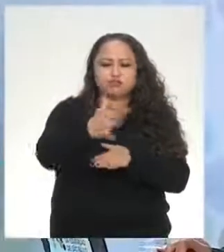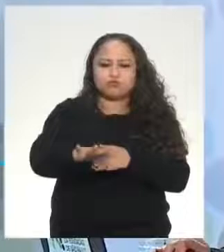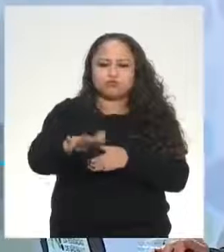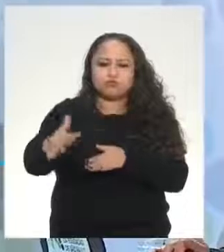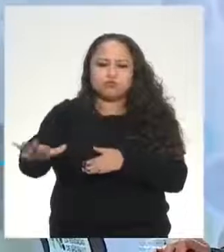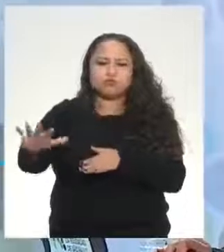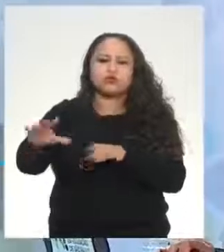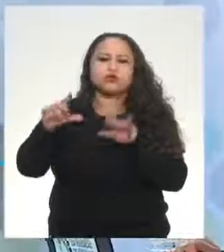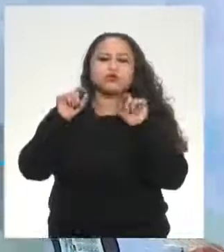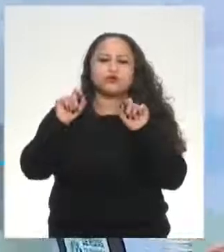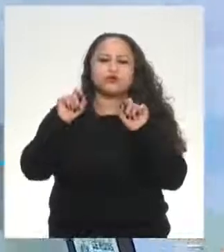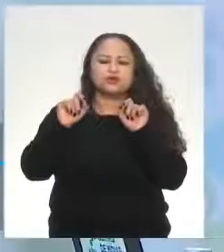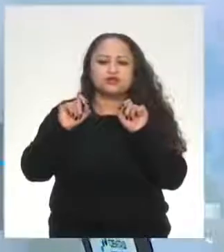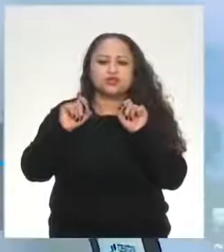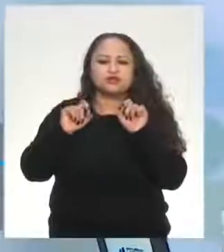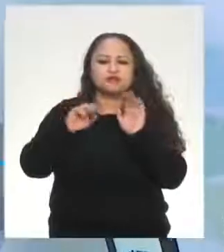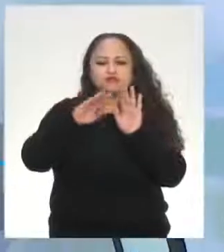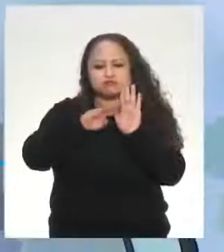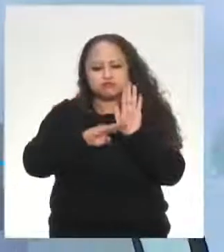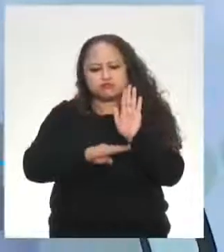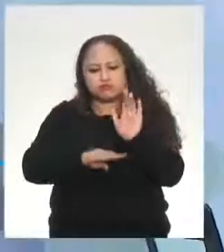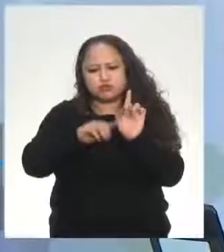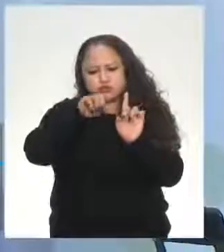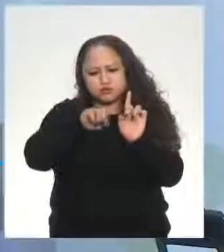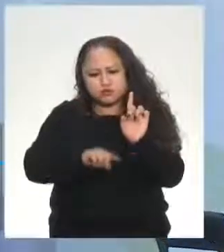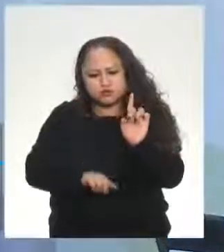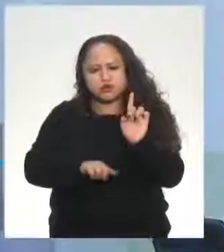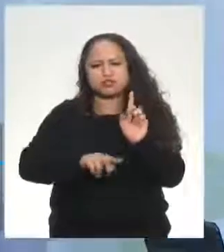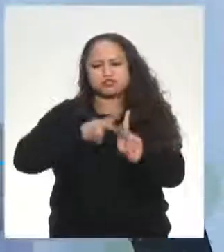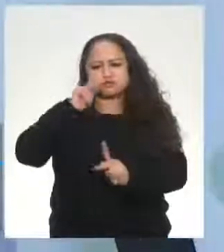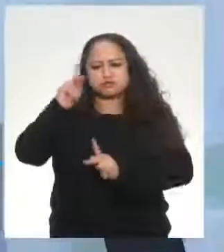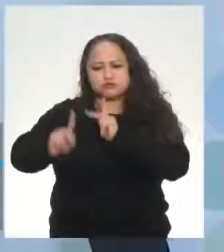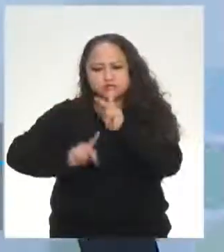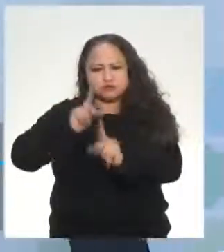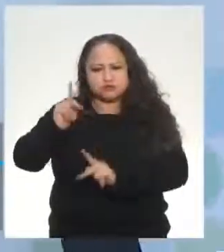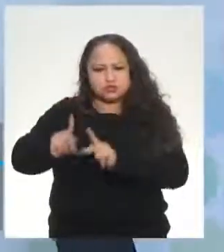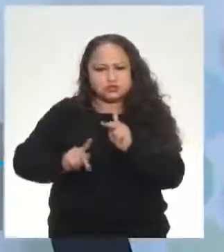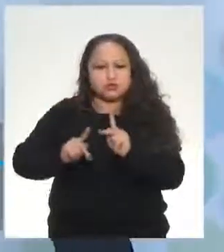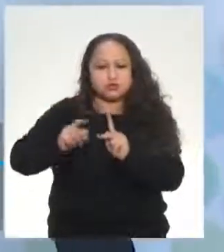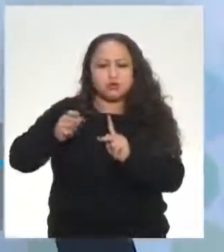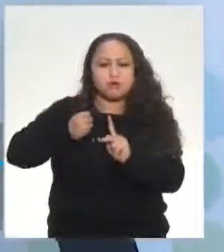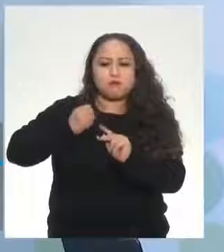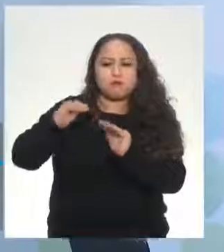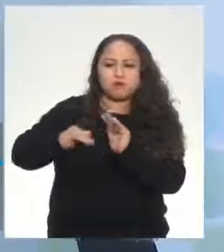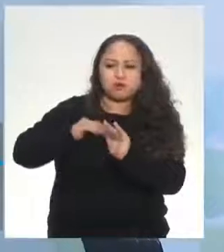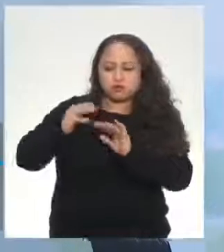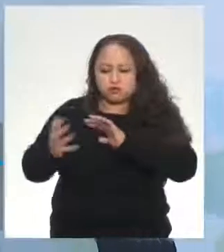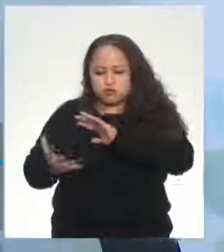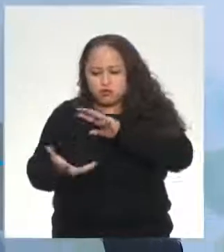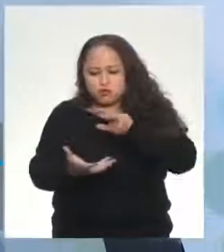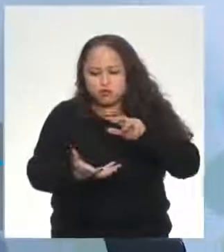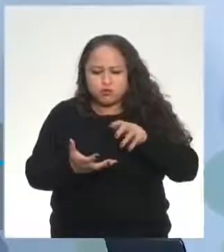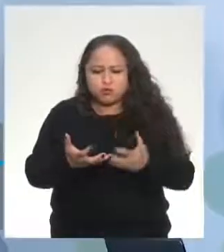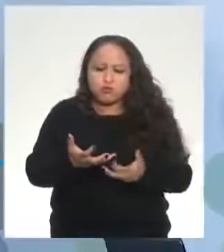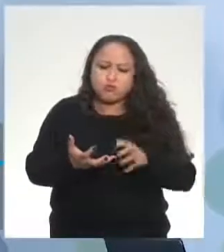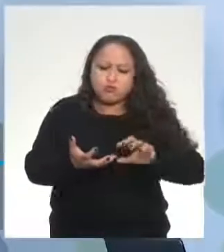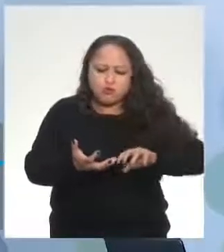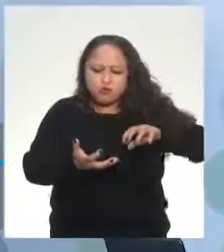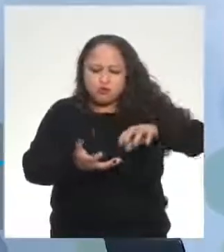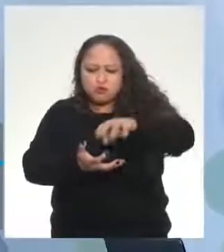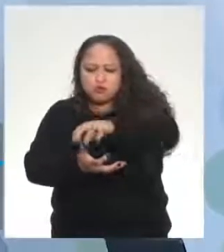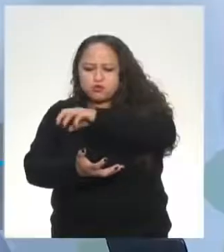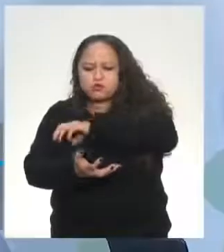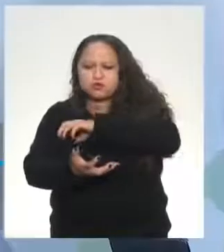em relação à quantidade total da população, né, lembrando que o maior contingente populacional está na Austrália, na Oceania, mas que